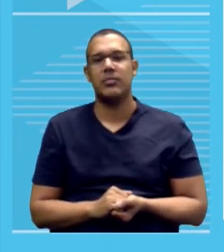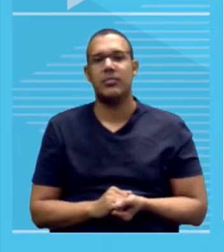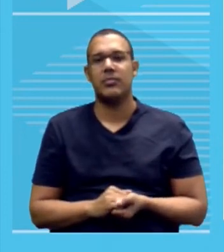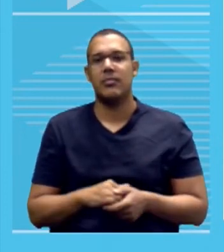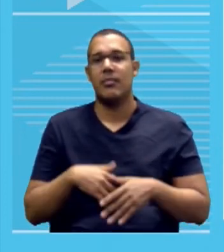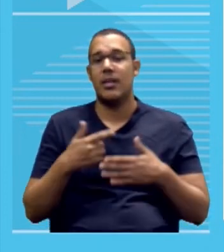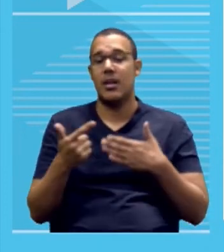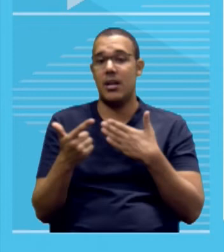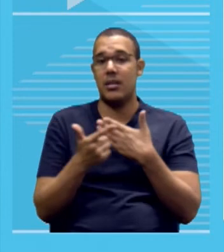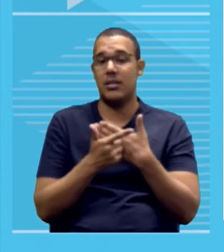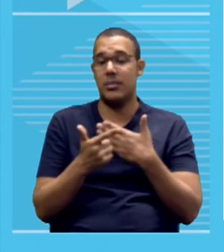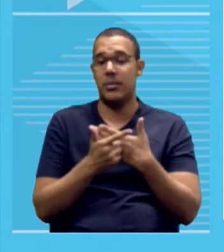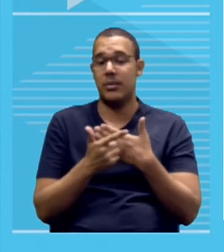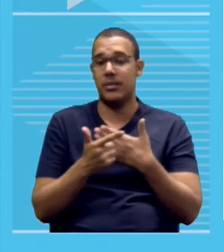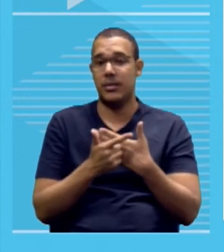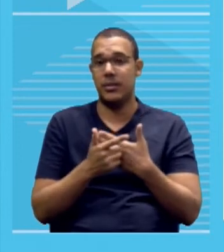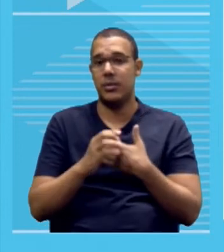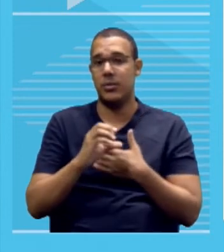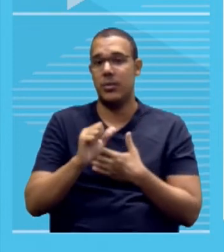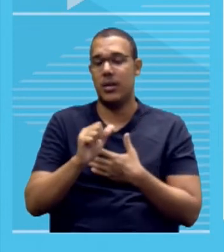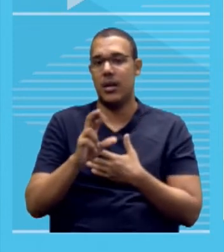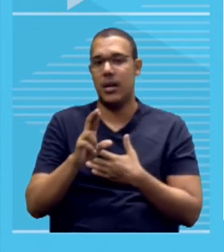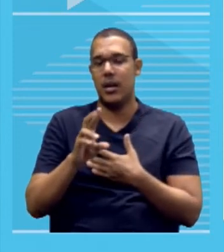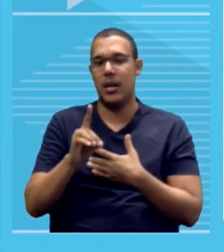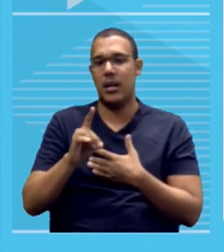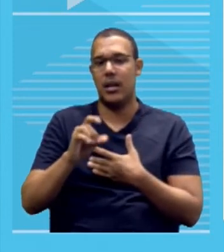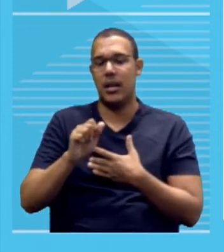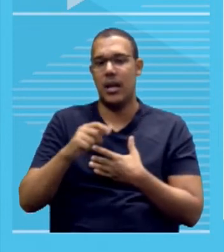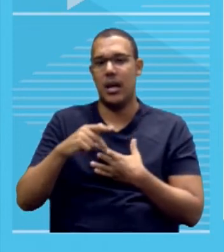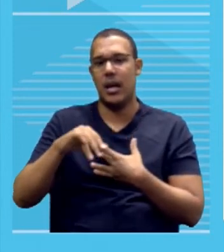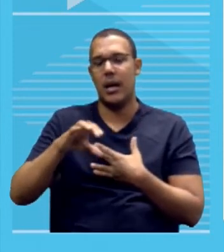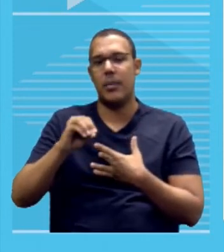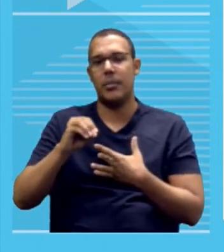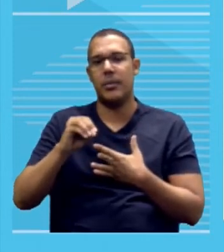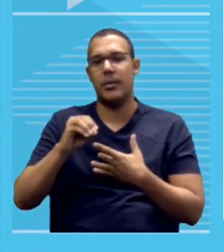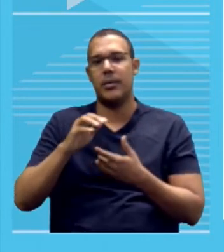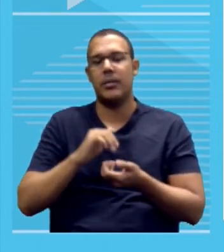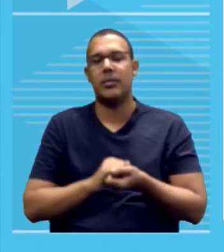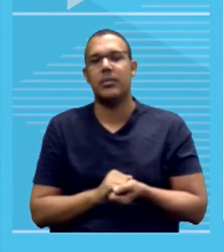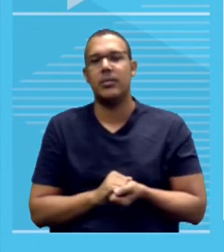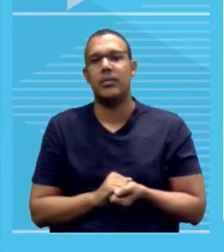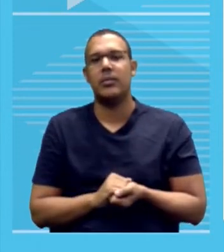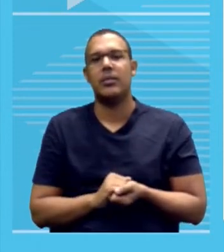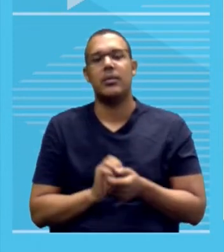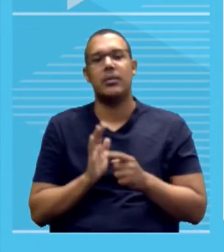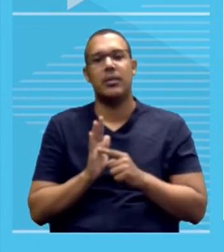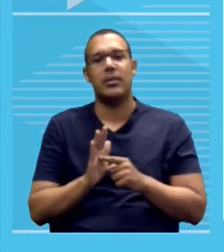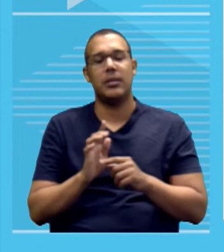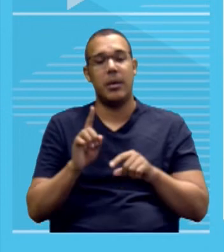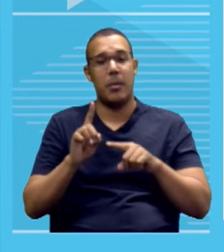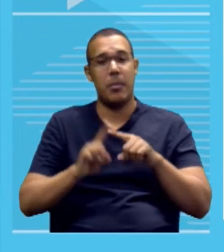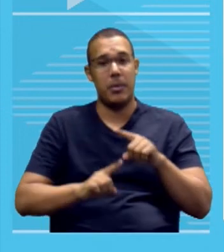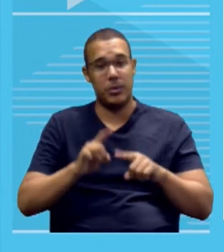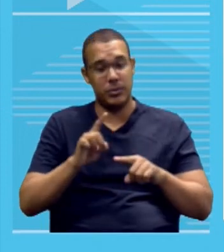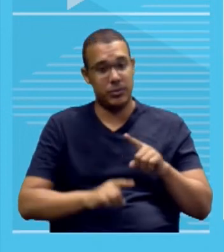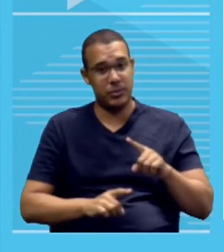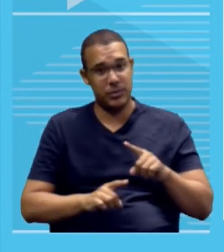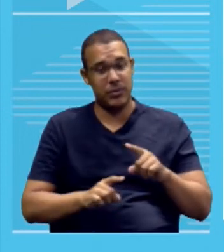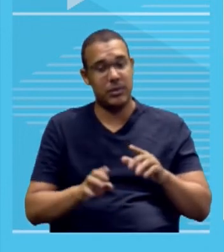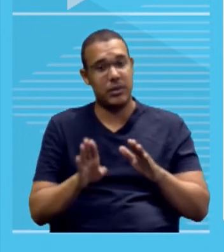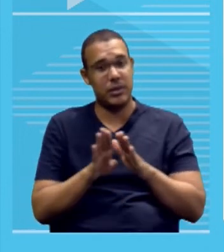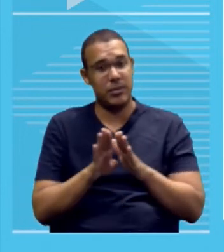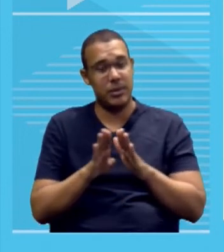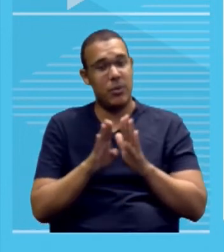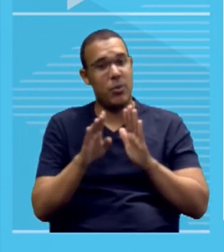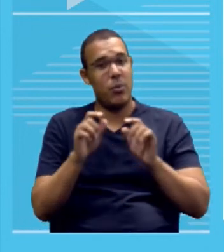essa é a função de um cardápio é te trazer assim e além dos produtos trazer também os